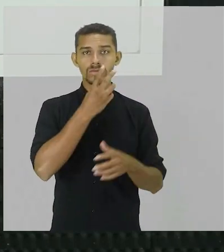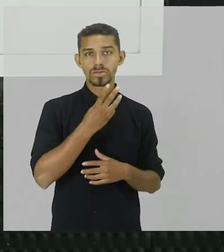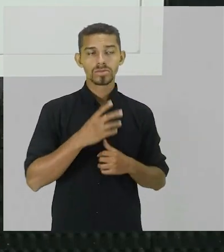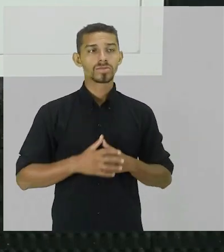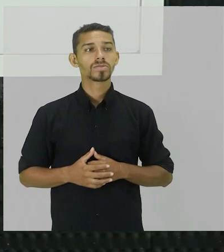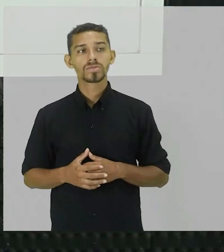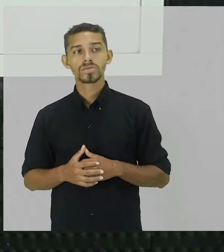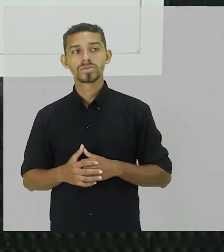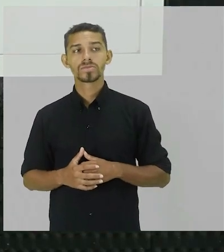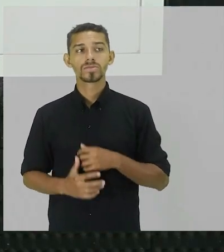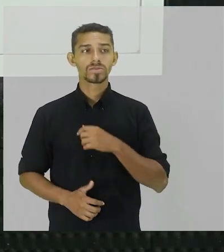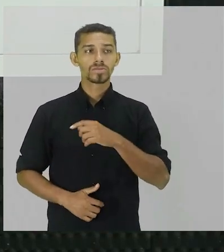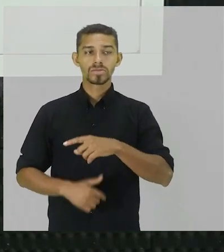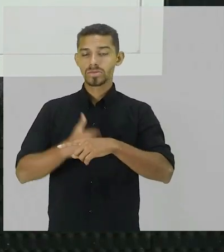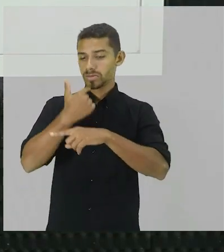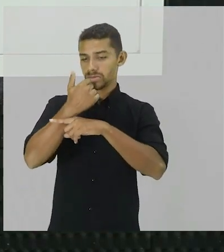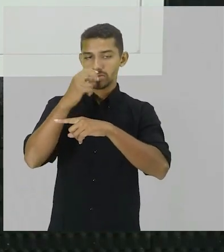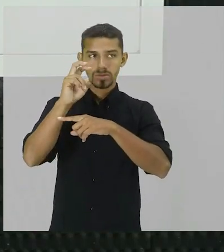vezes H.